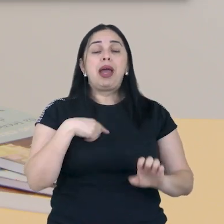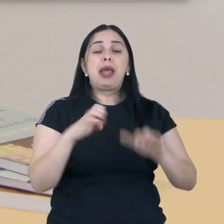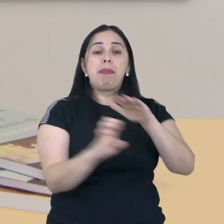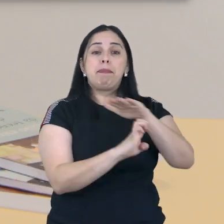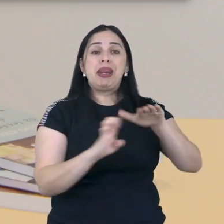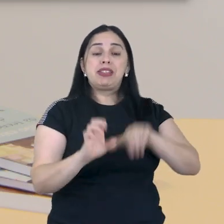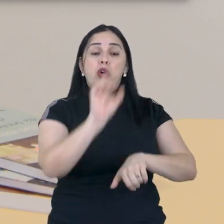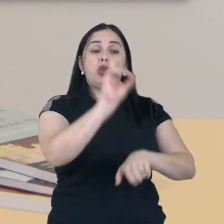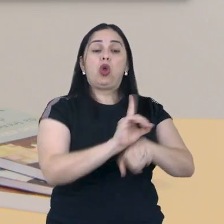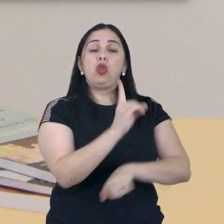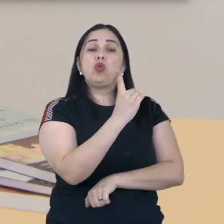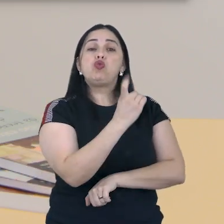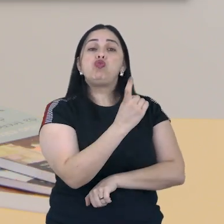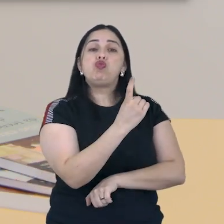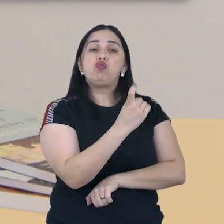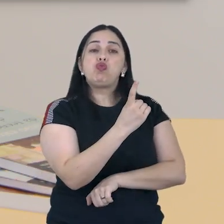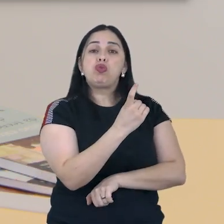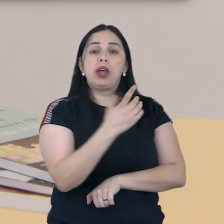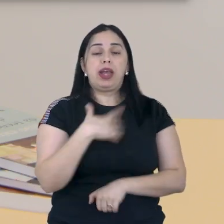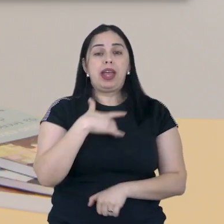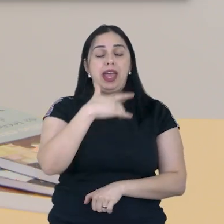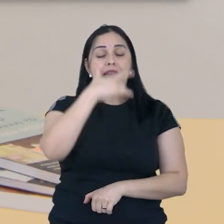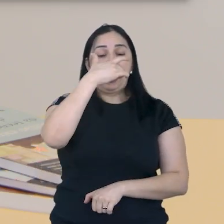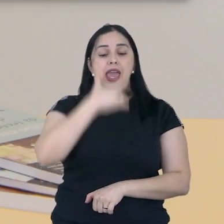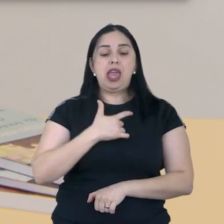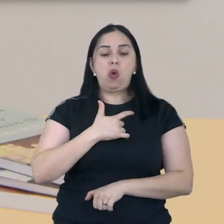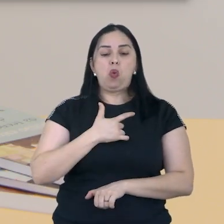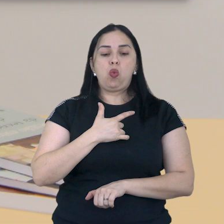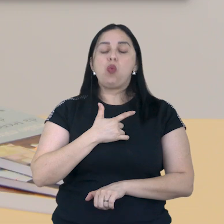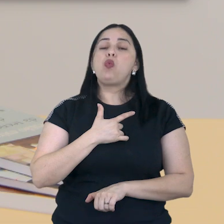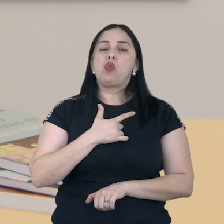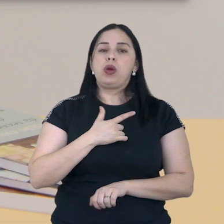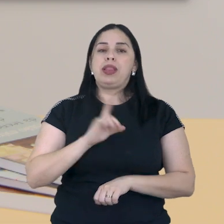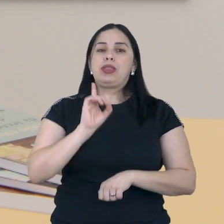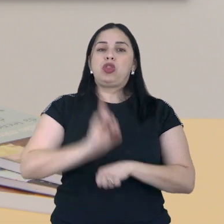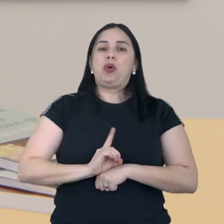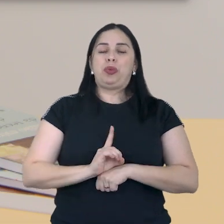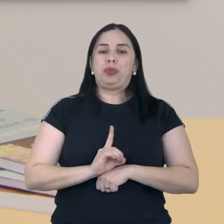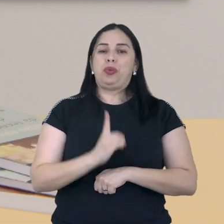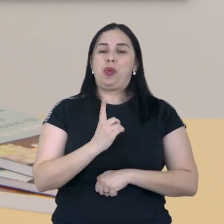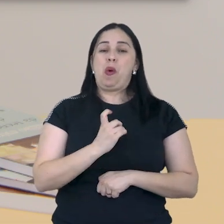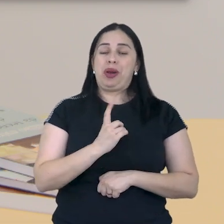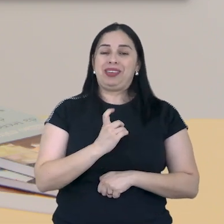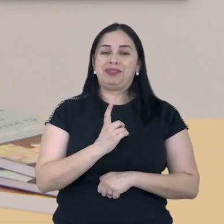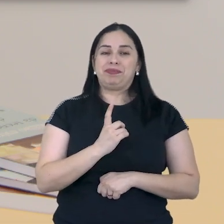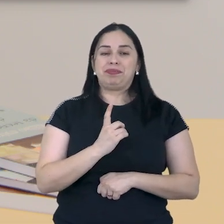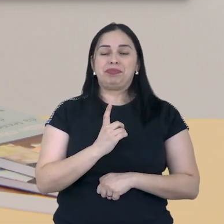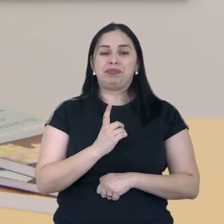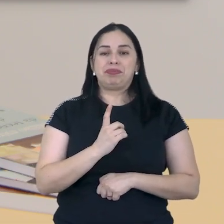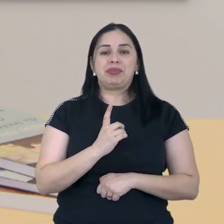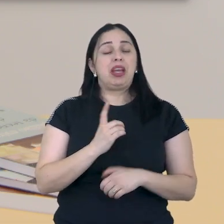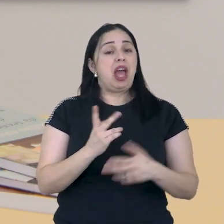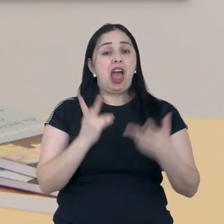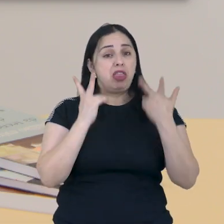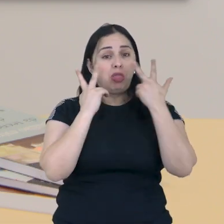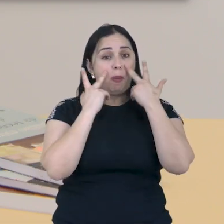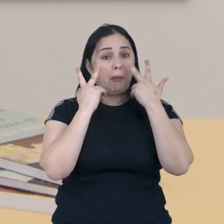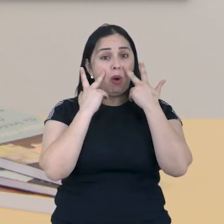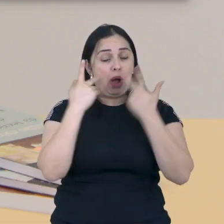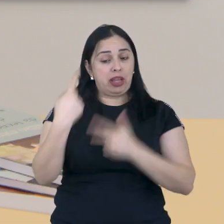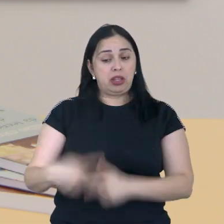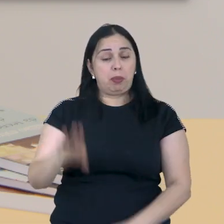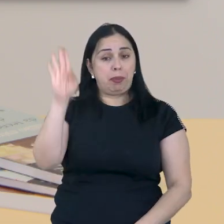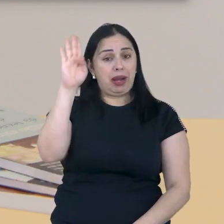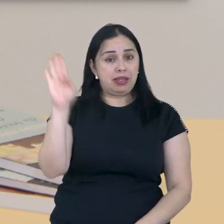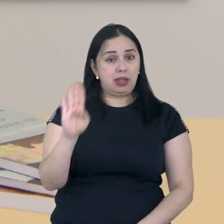pessoa só o eu presário né s ou EUA dentro da minha empresa é algo que é muito comum